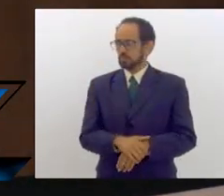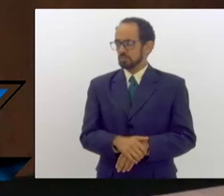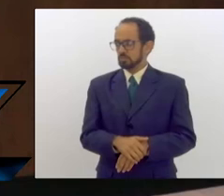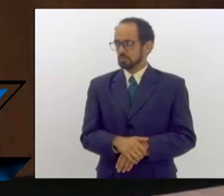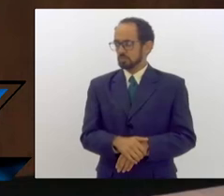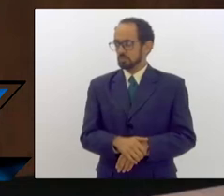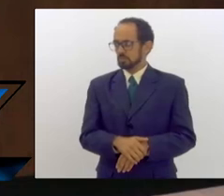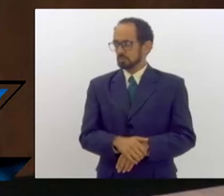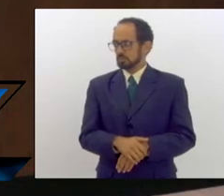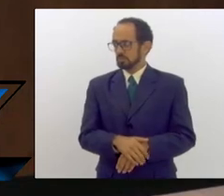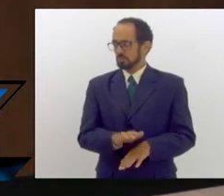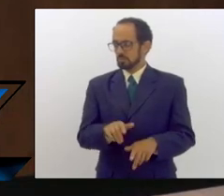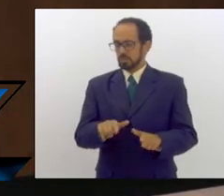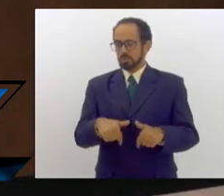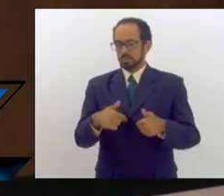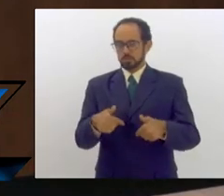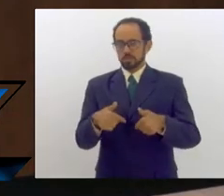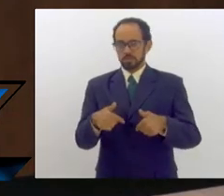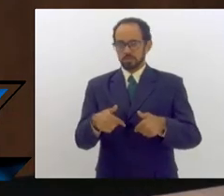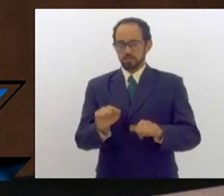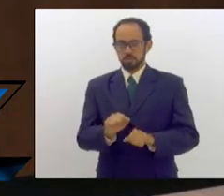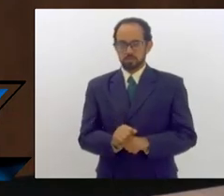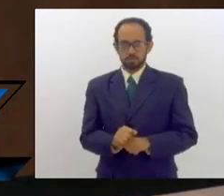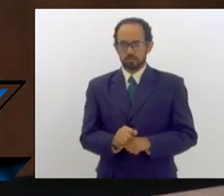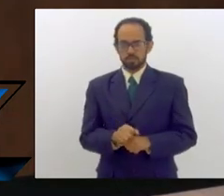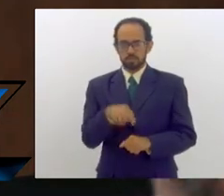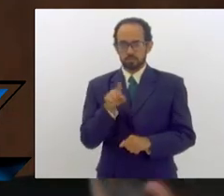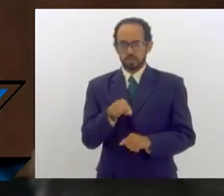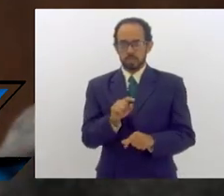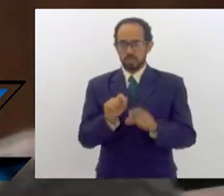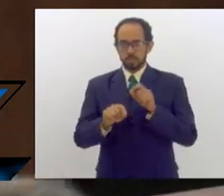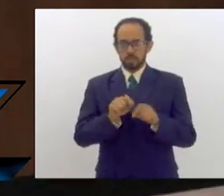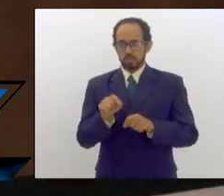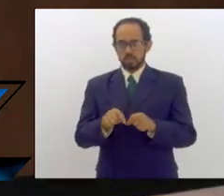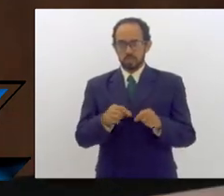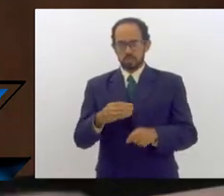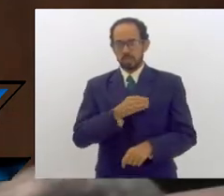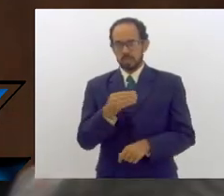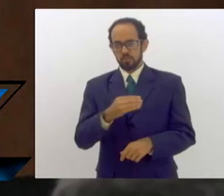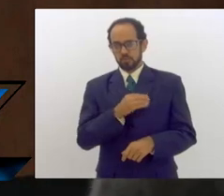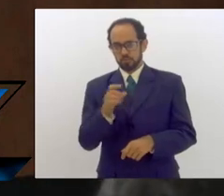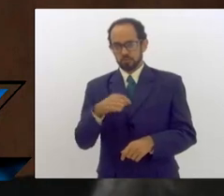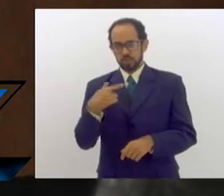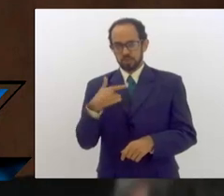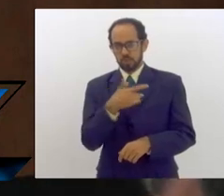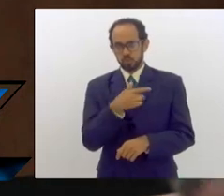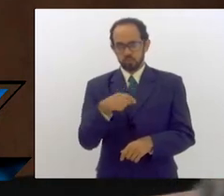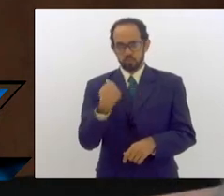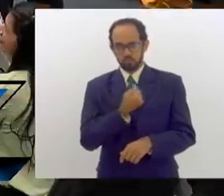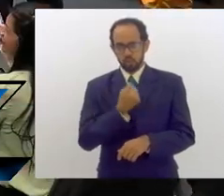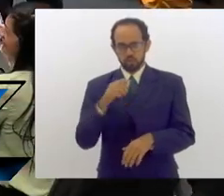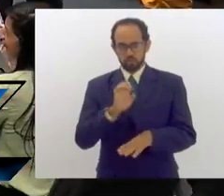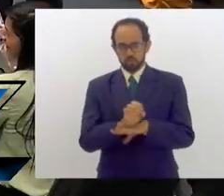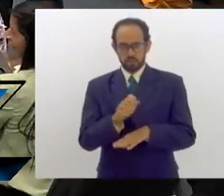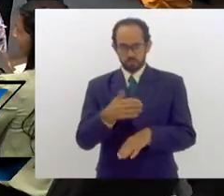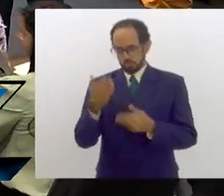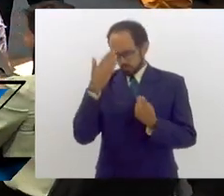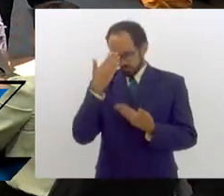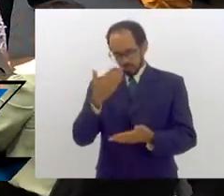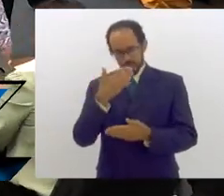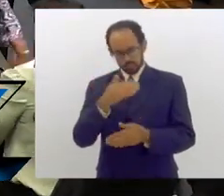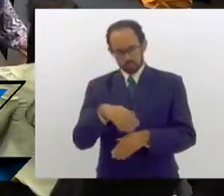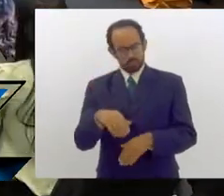iniciativas que corresponde benefícios para saúde do nosso Estado Presidente Muito obrigado obrigado